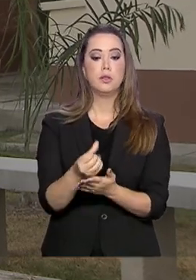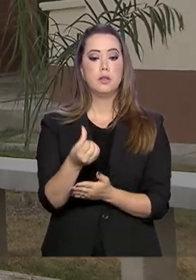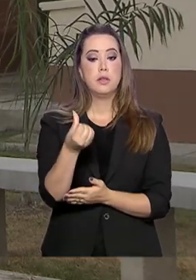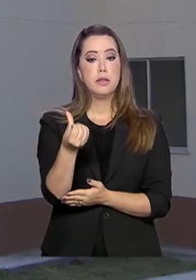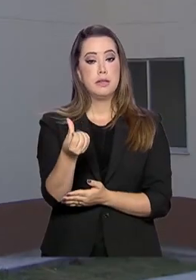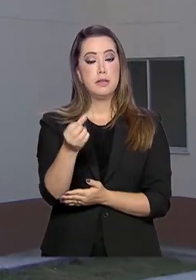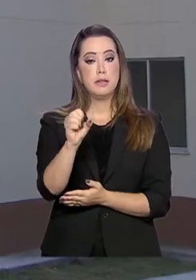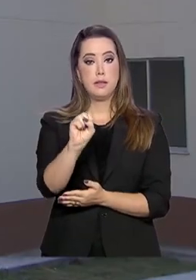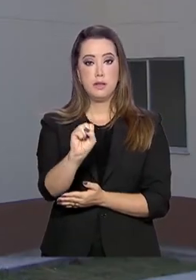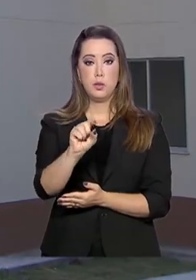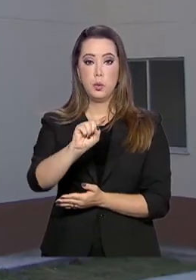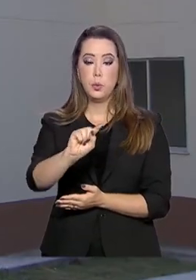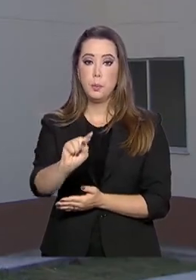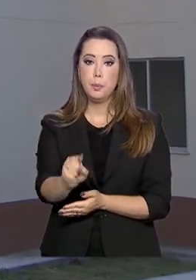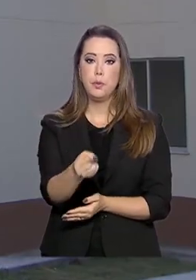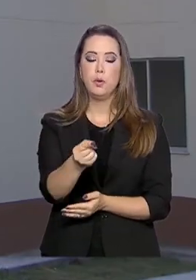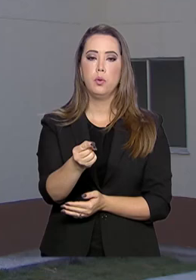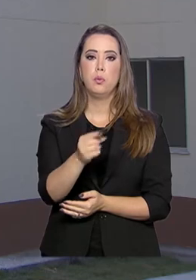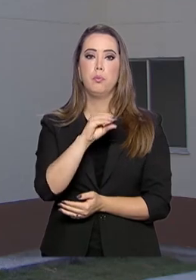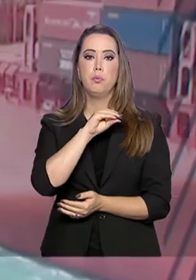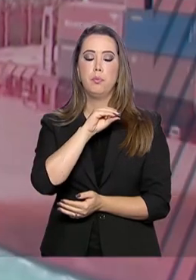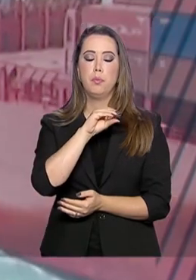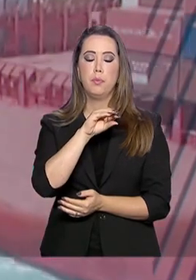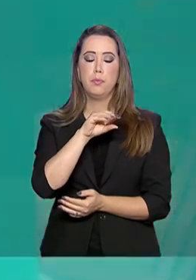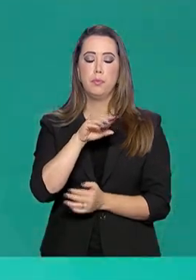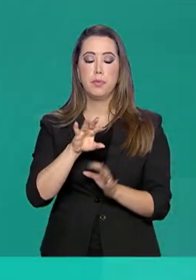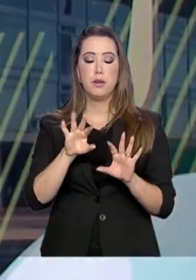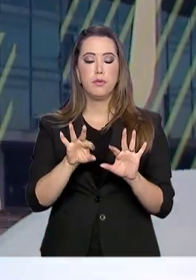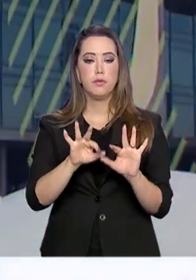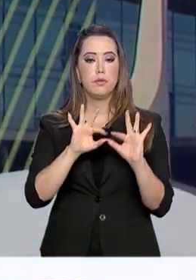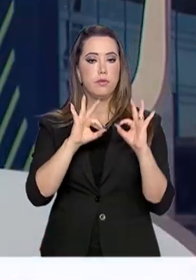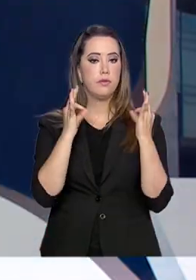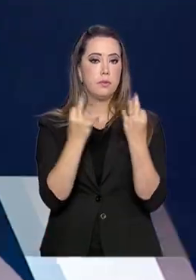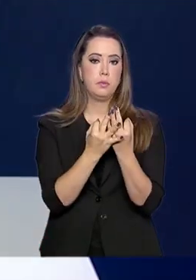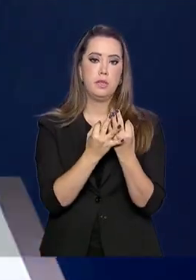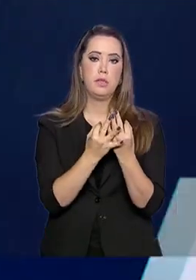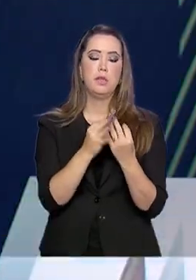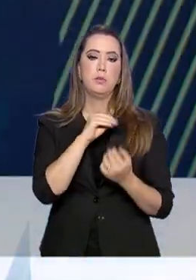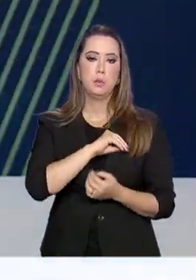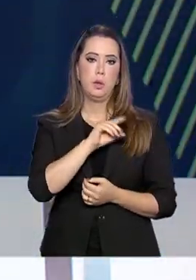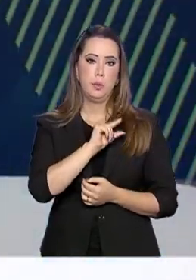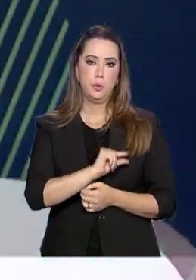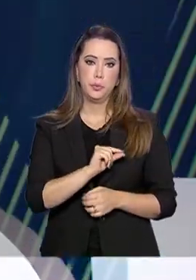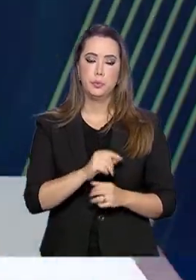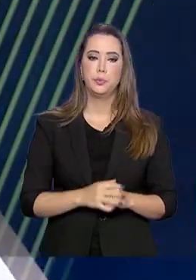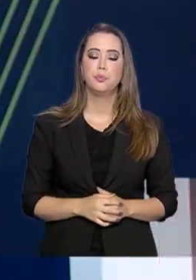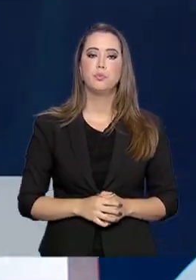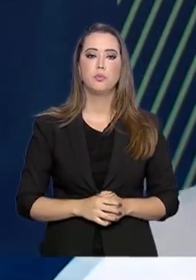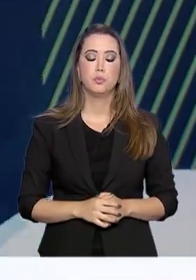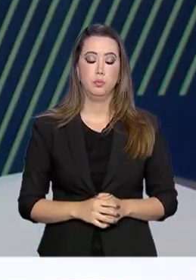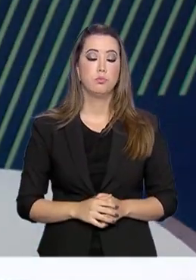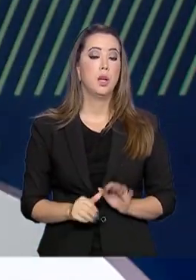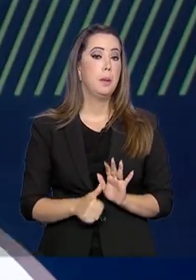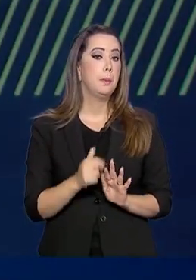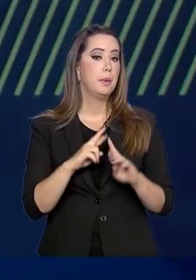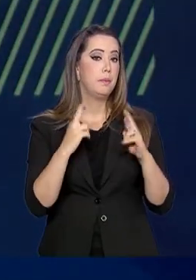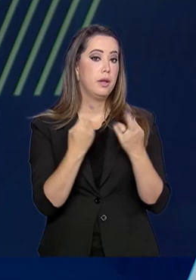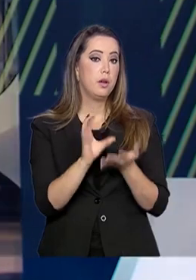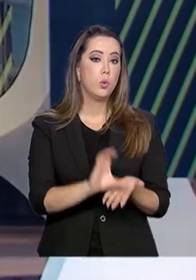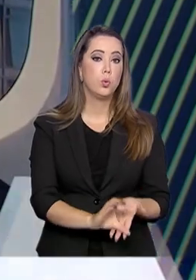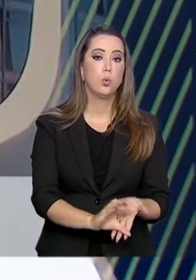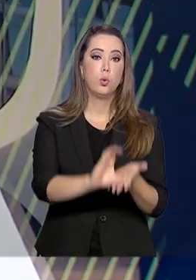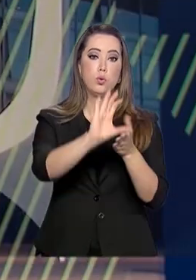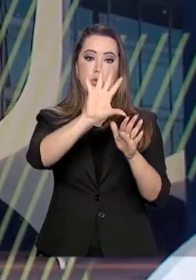habitacionais para famílias de baixa renda. A primeira reunião do Conselho da Amazônia será realizada no dia